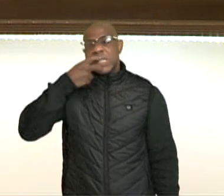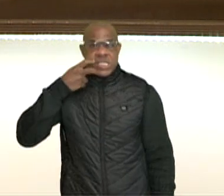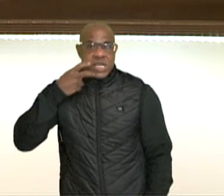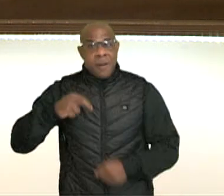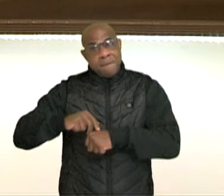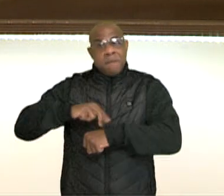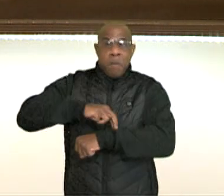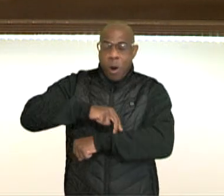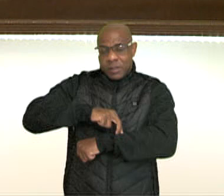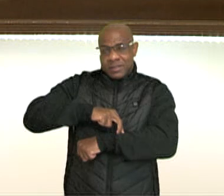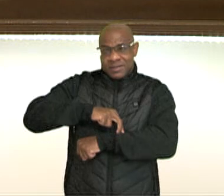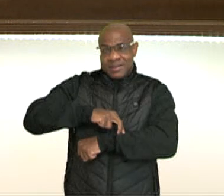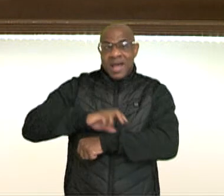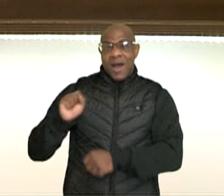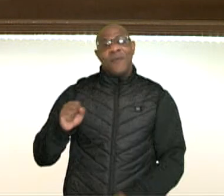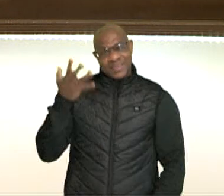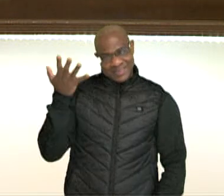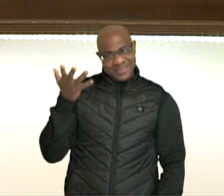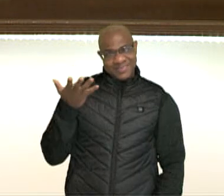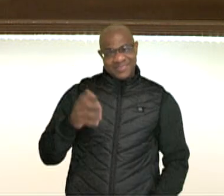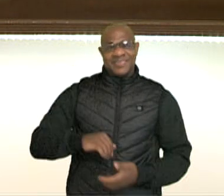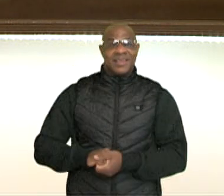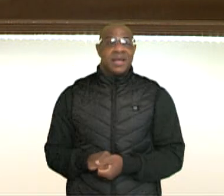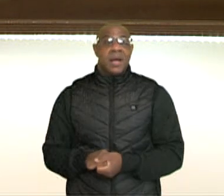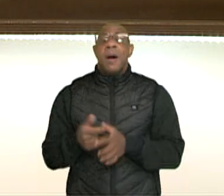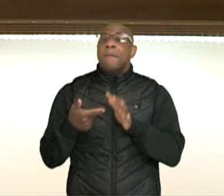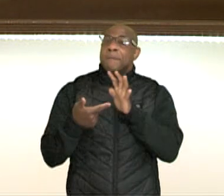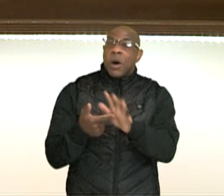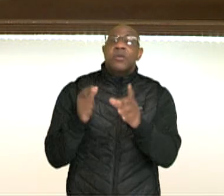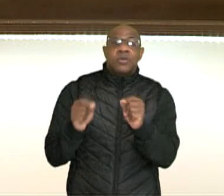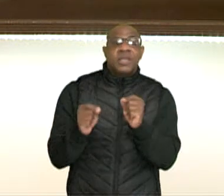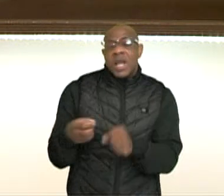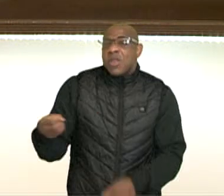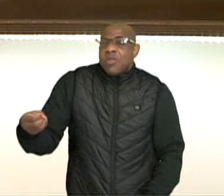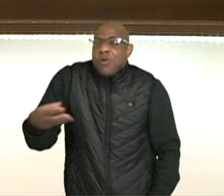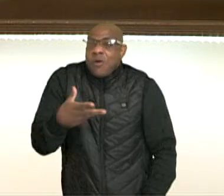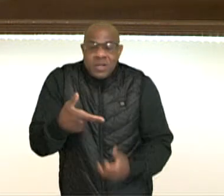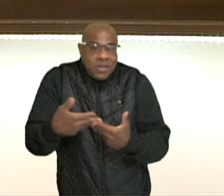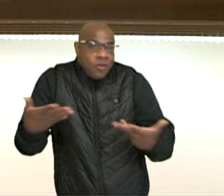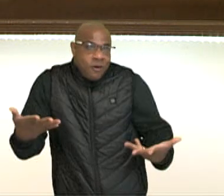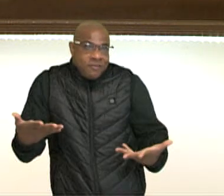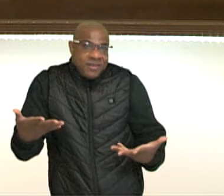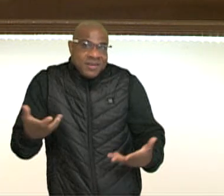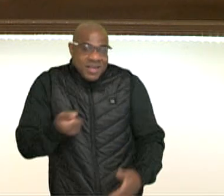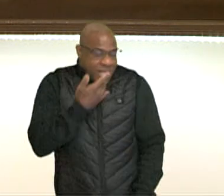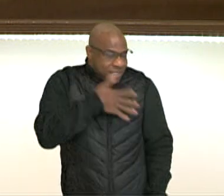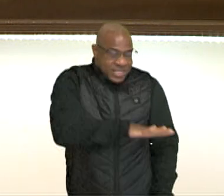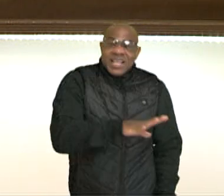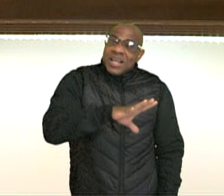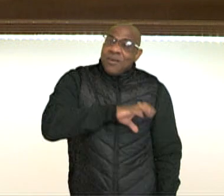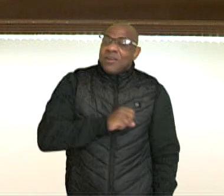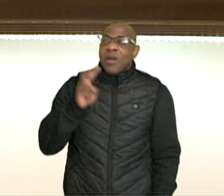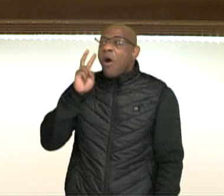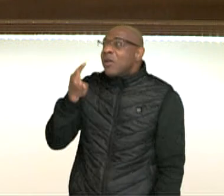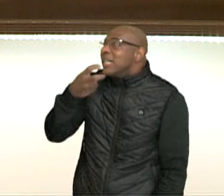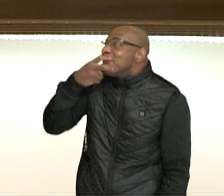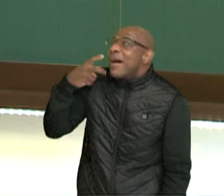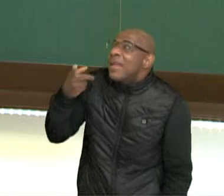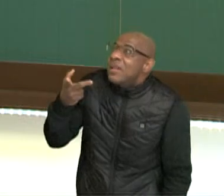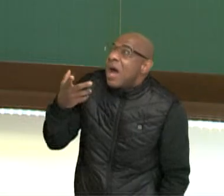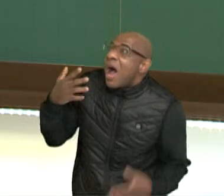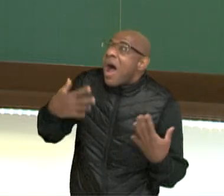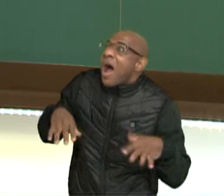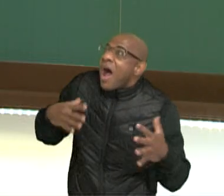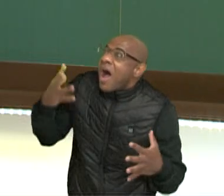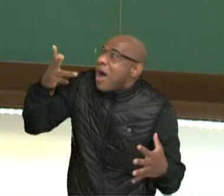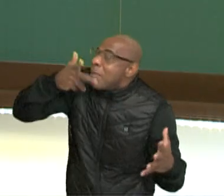é uma consequência. Apresenta novidades que atraem as crianças. Essa é uma causa. Então, aqui nós